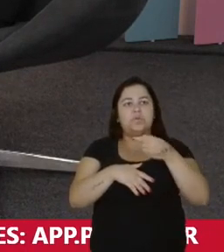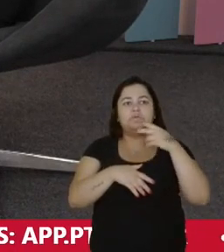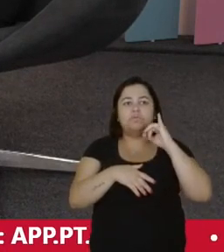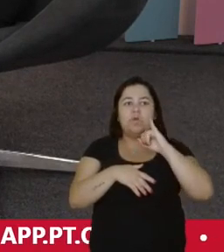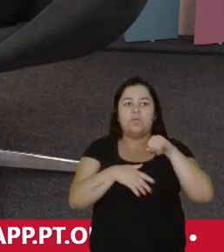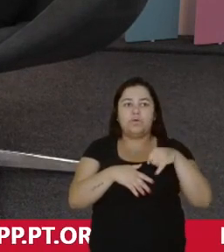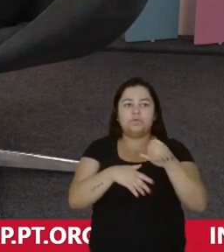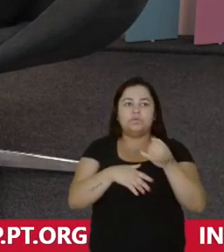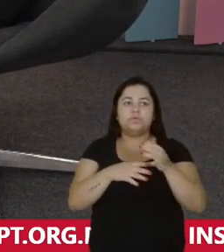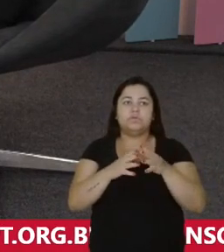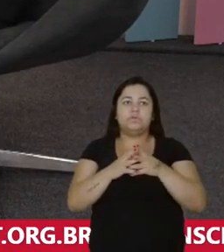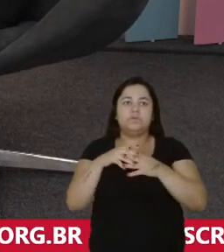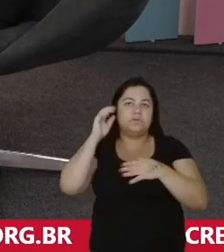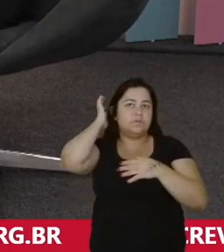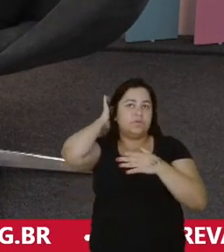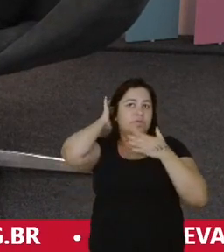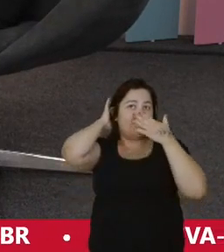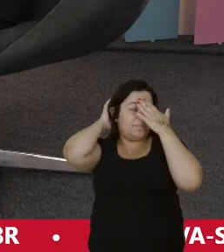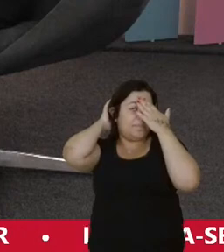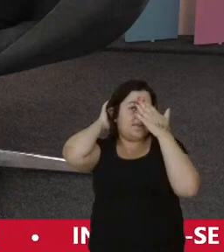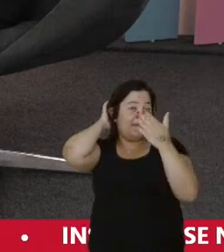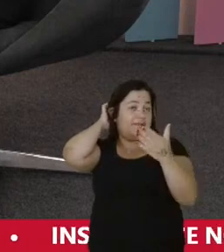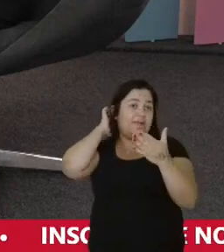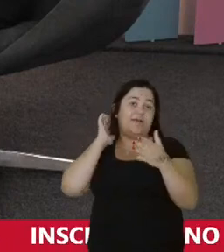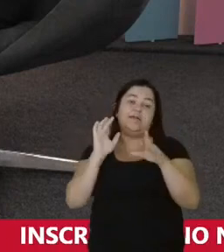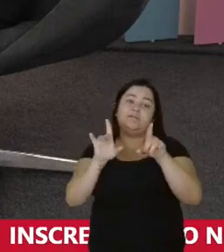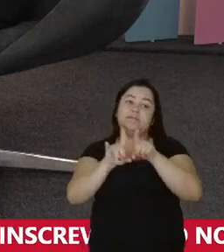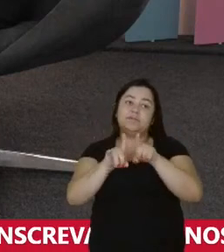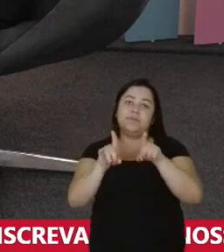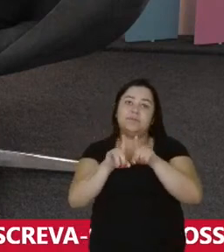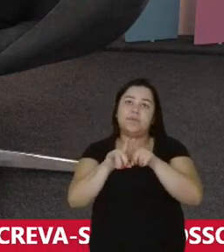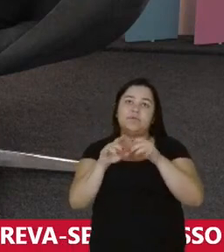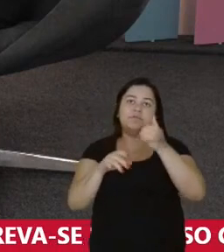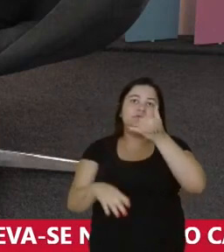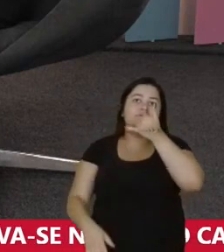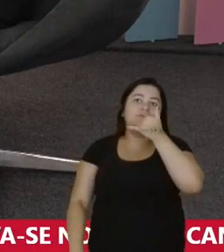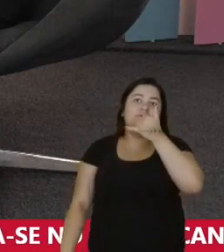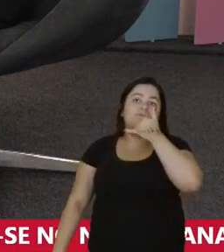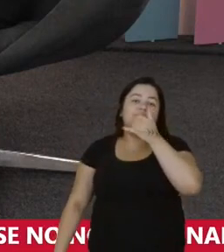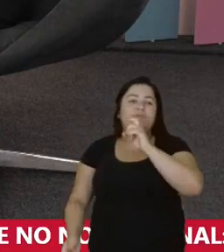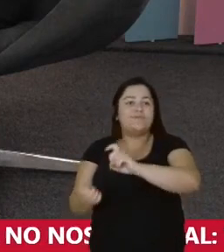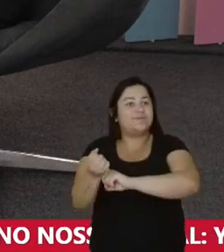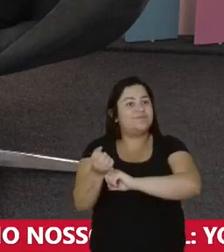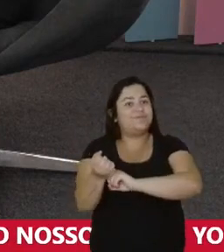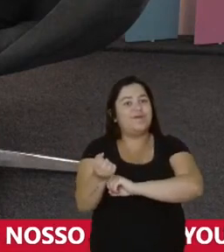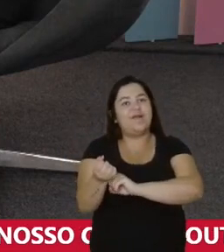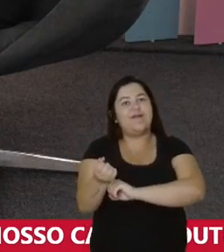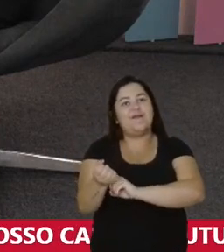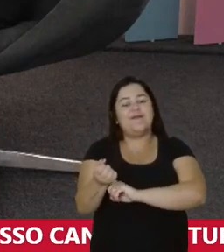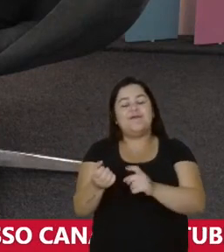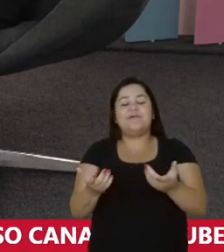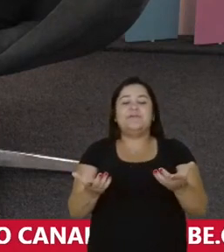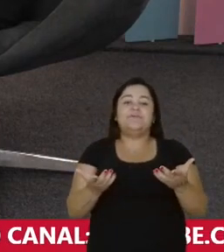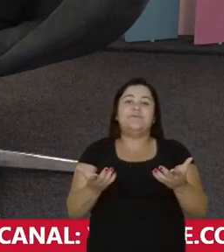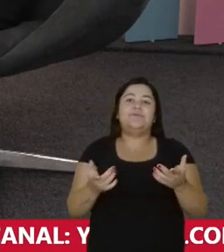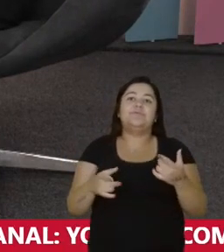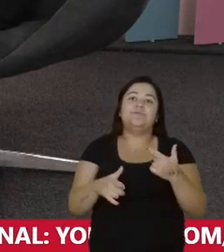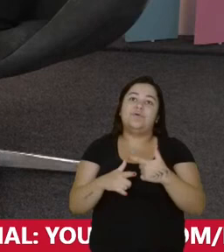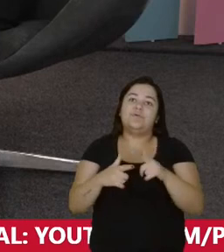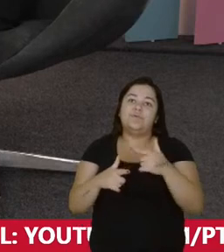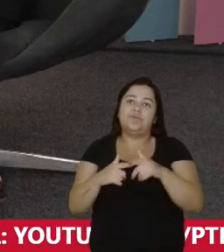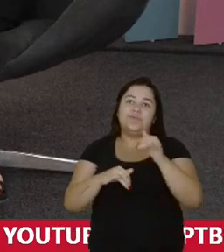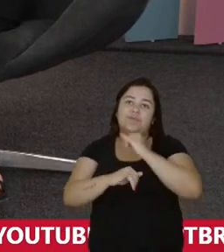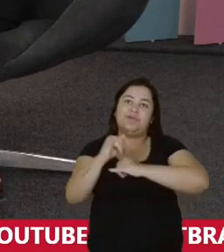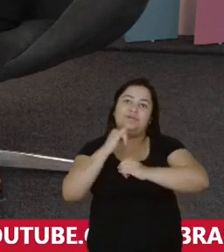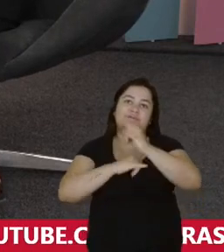oportunidade. Obrigada. Muito obrigada. Desculpem o nervosismo, fiquei um pouco nervosa, problemas com a